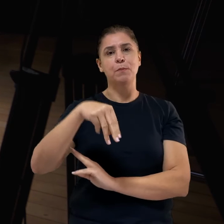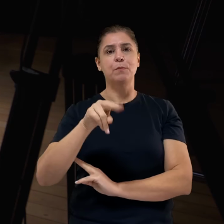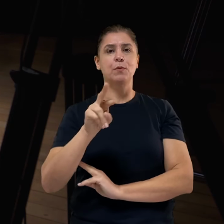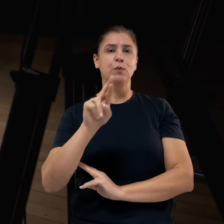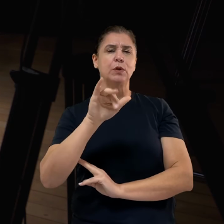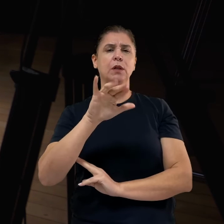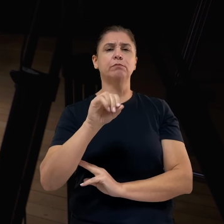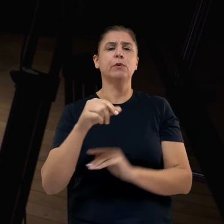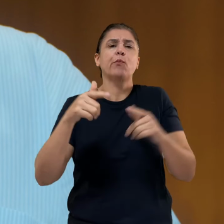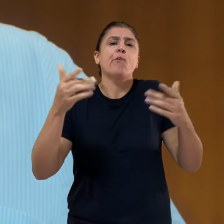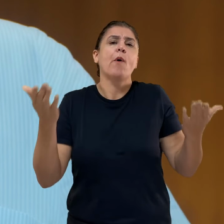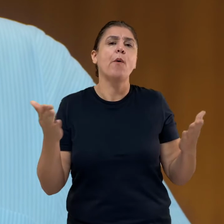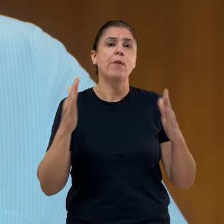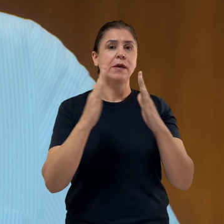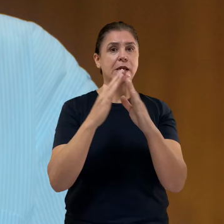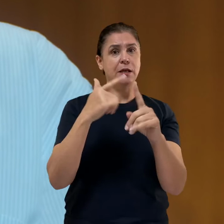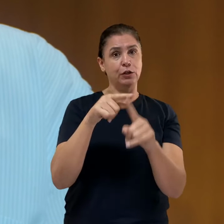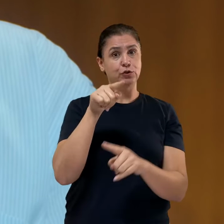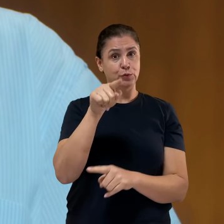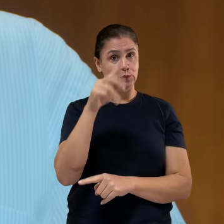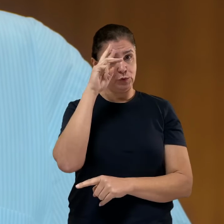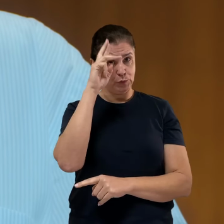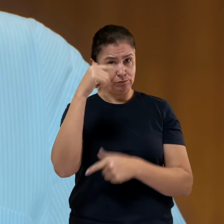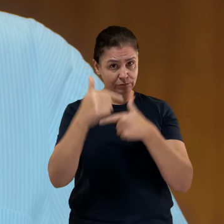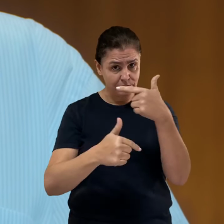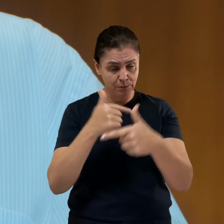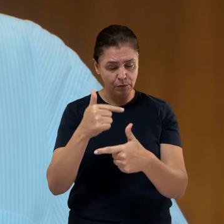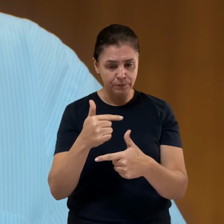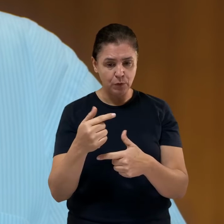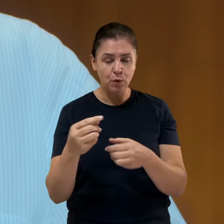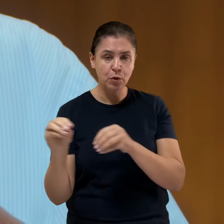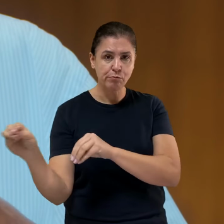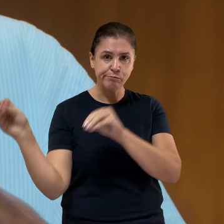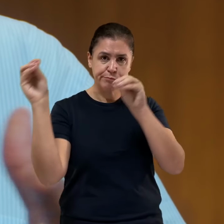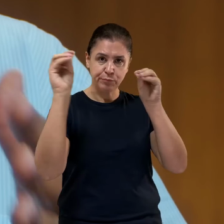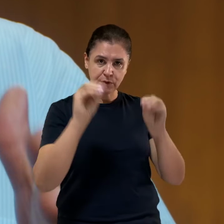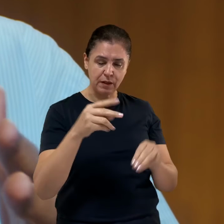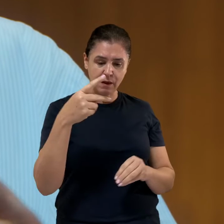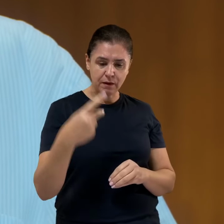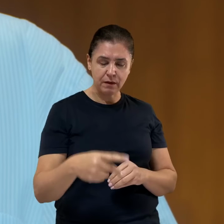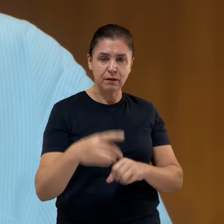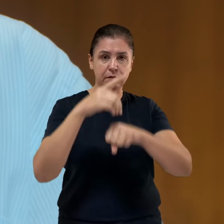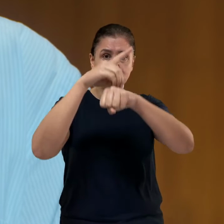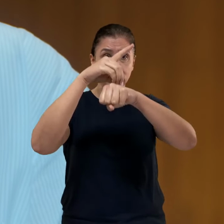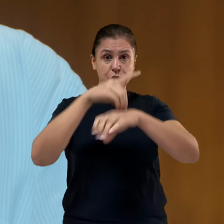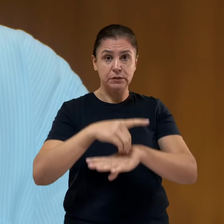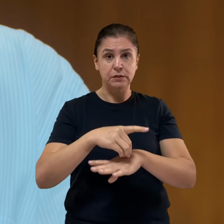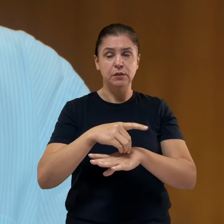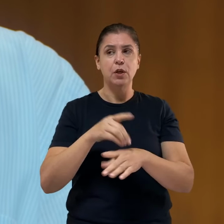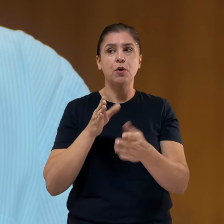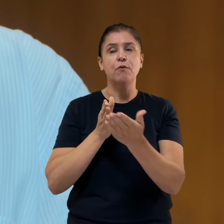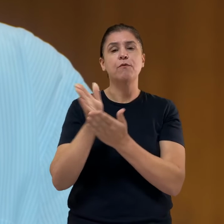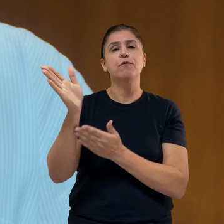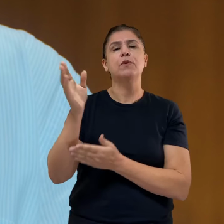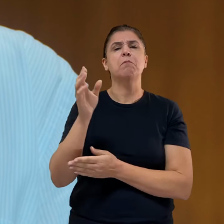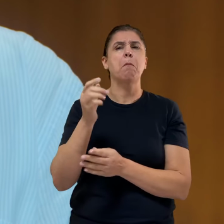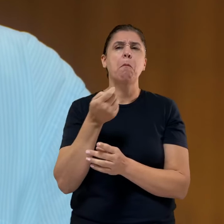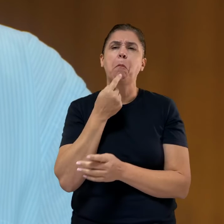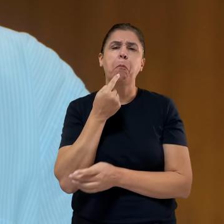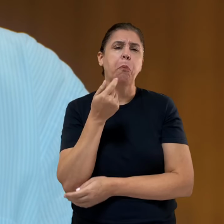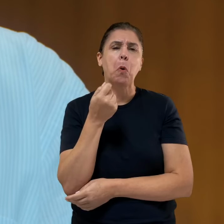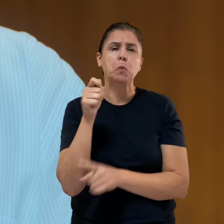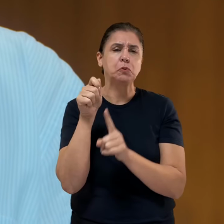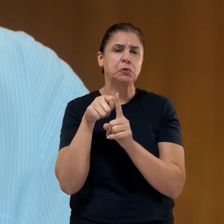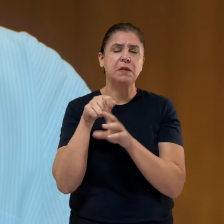trabalhou nesse período até agora? Quando eu cheguei na Diocese, eu fiquei vigário por poucos meses na Santo Antônio.